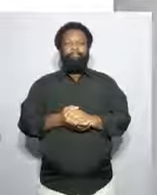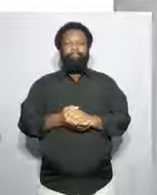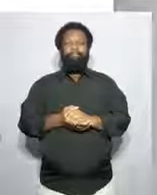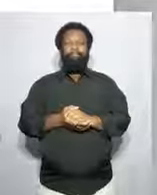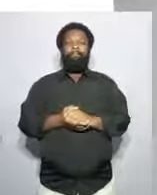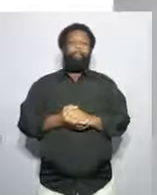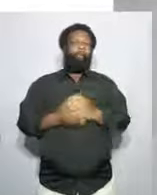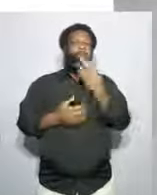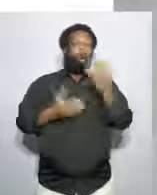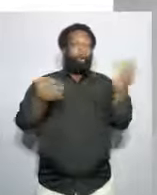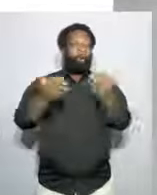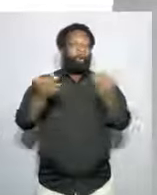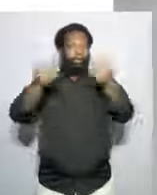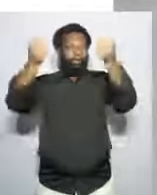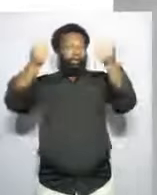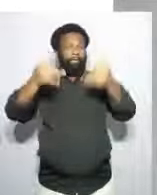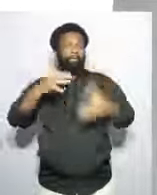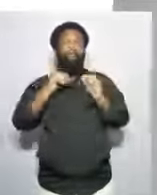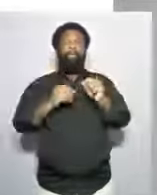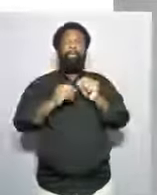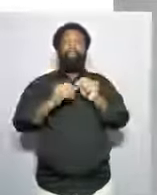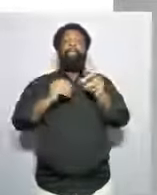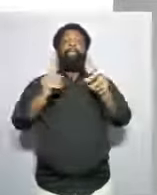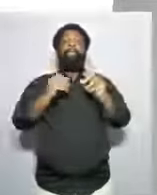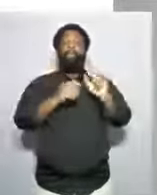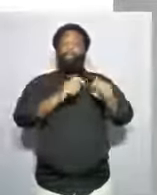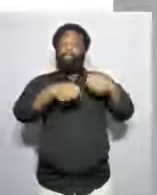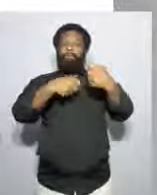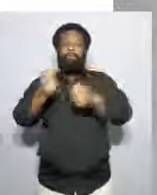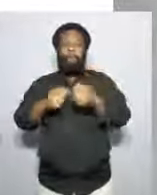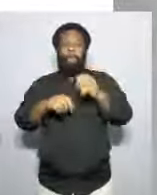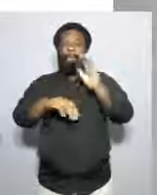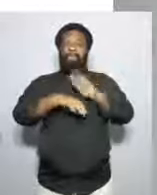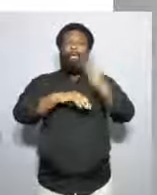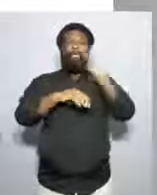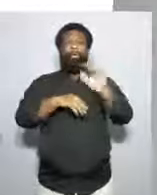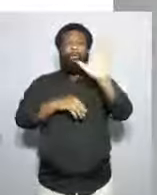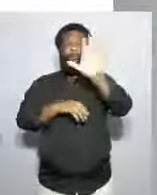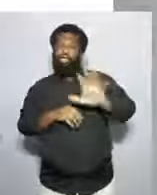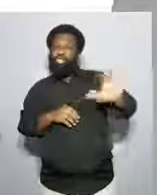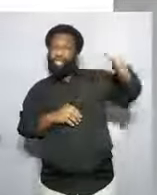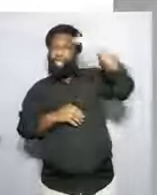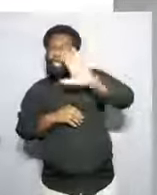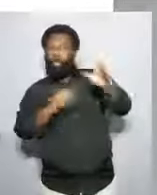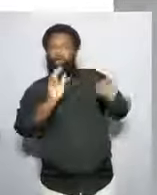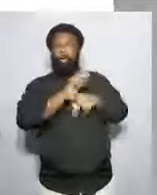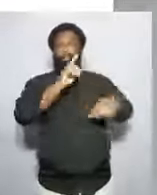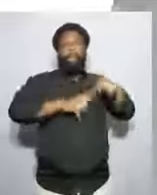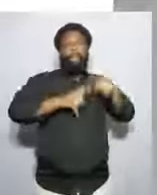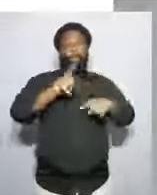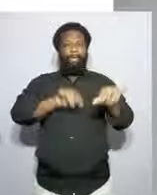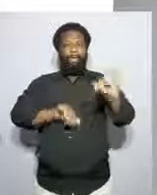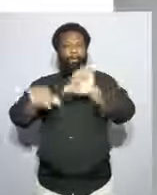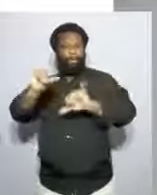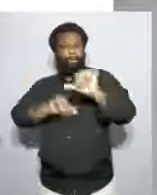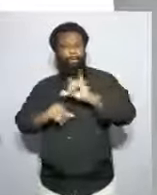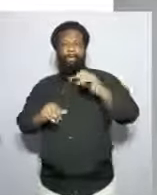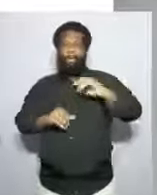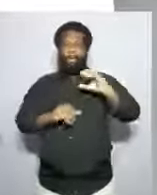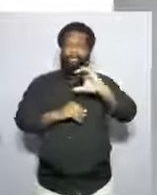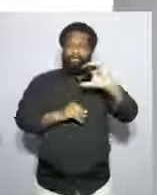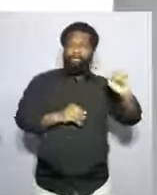Bom, pessoal, agora eu vou falar de uma classificação um pouquinho mais geral dos elementos químicos. Eles podem se classificar como